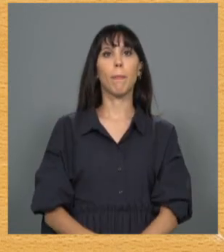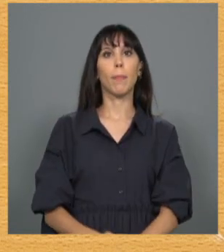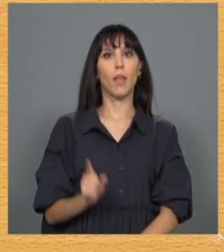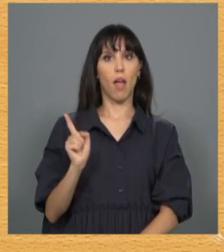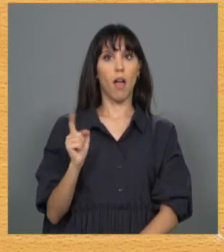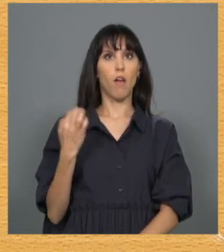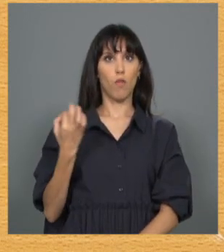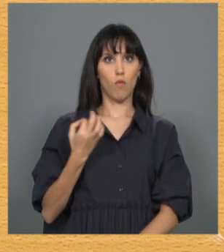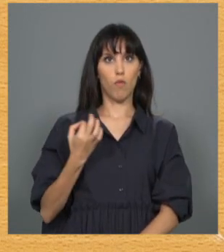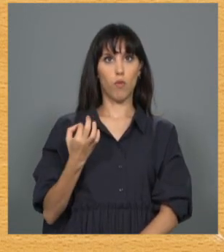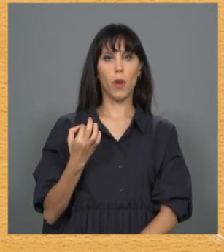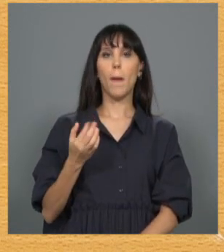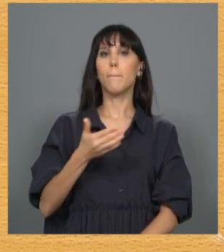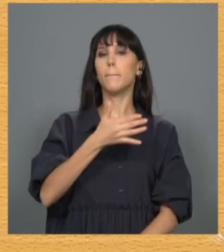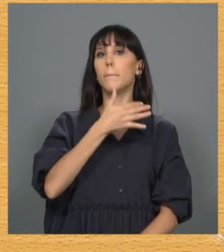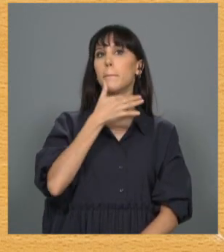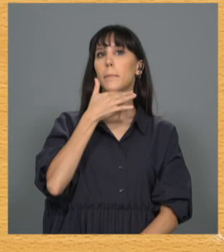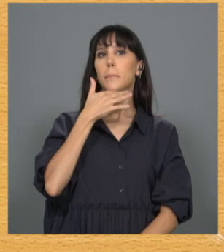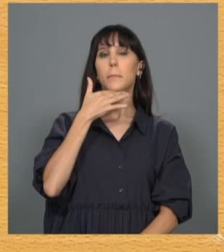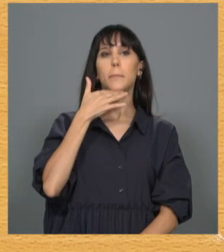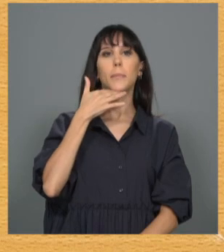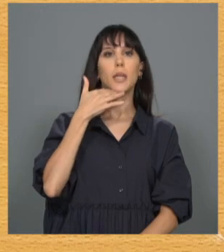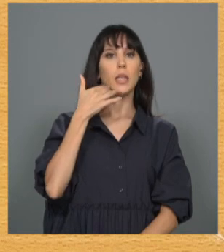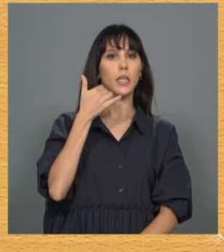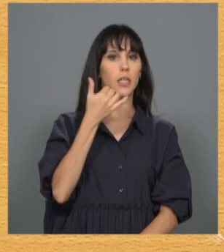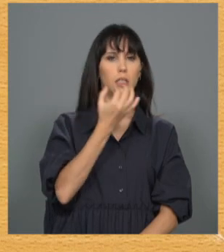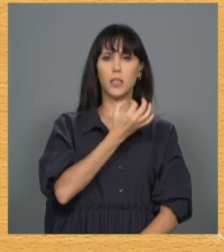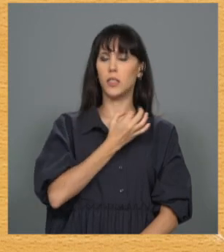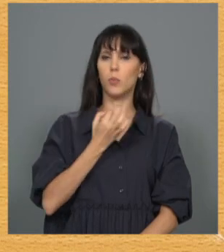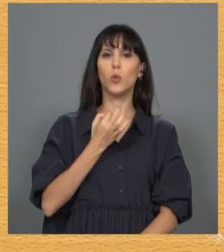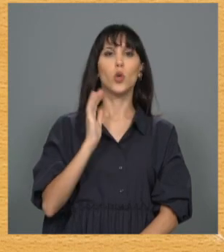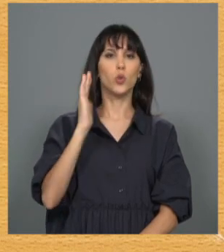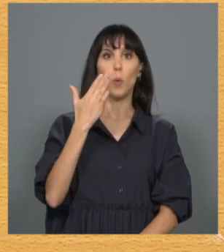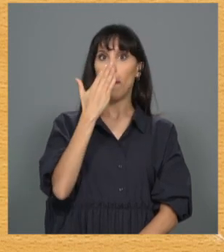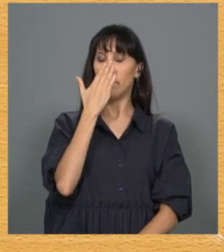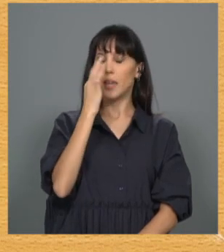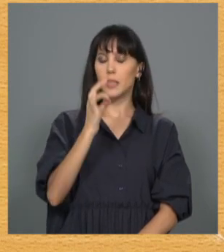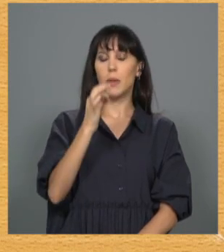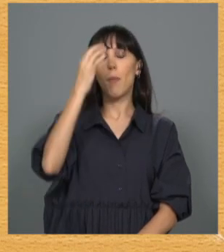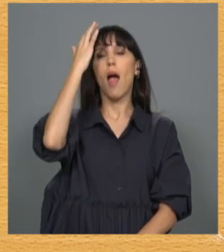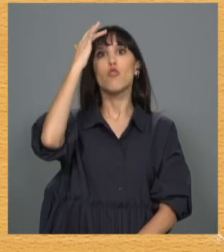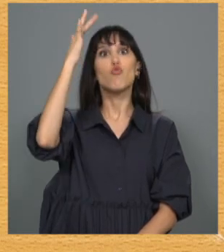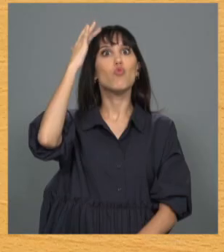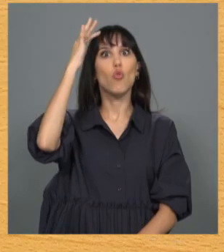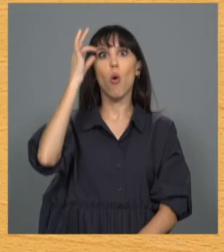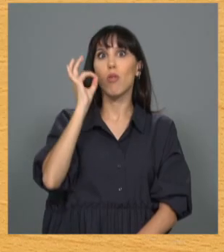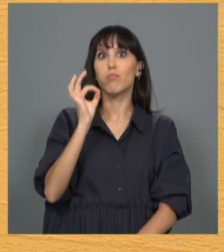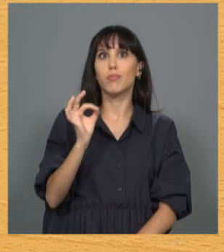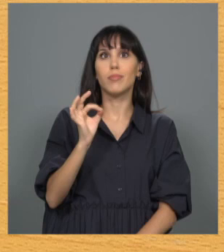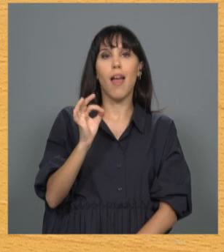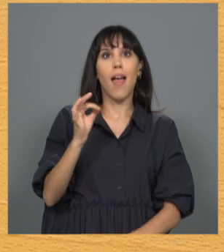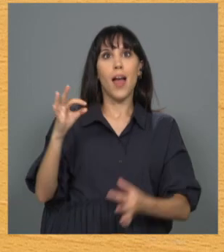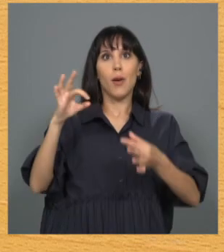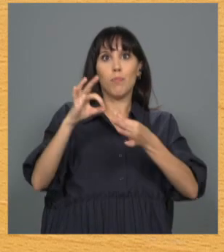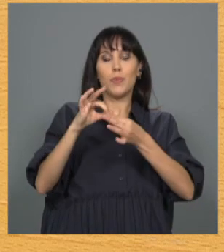como o mais belíssimo, que parece ser fruto da fantasia, um castelo de fadas